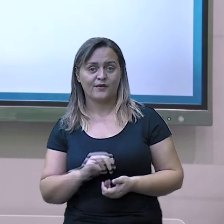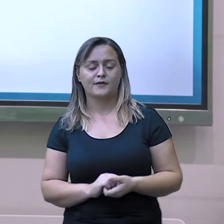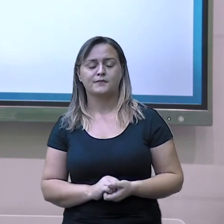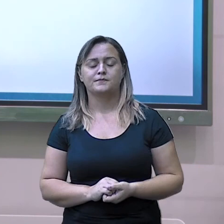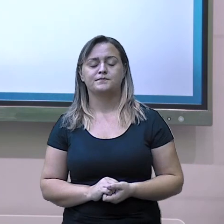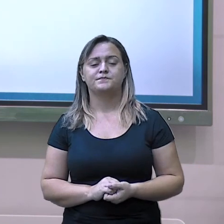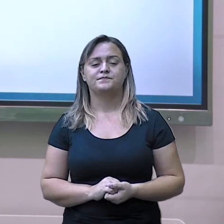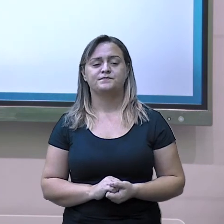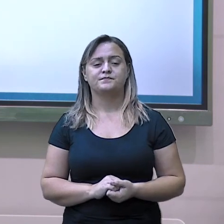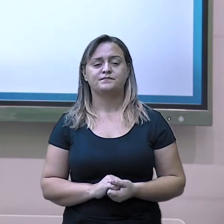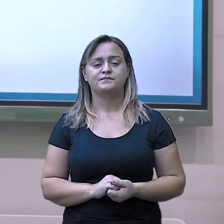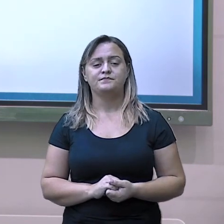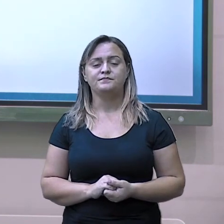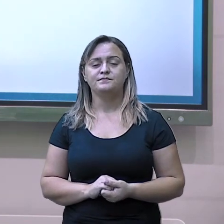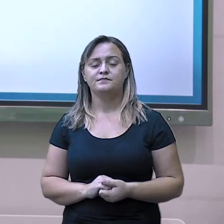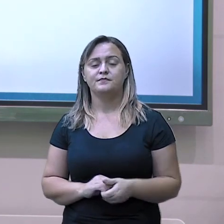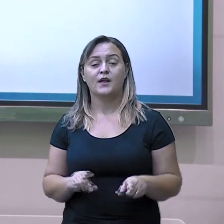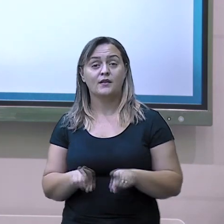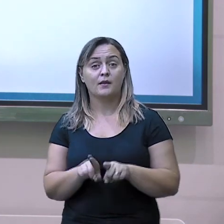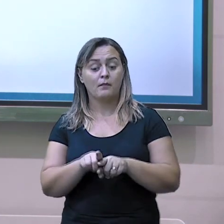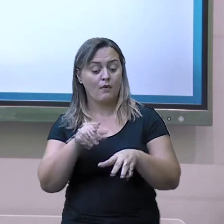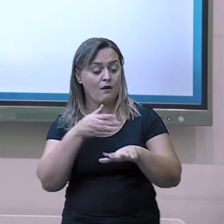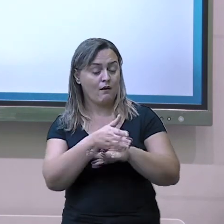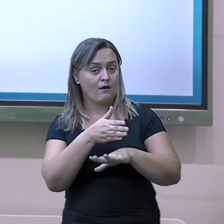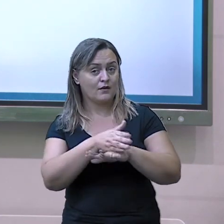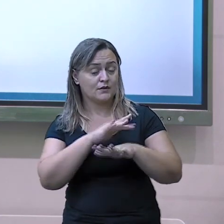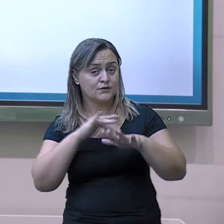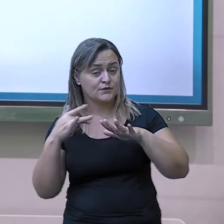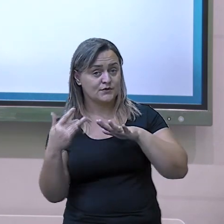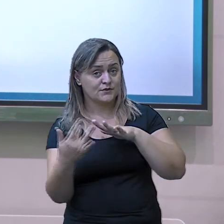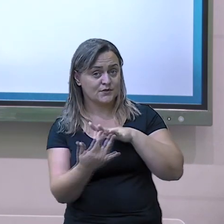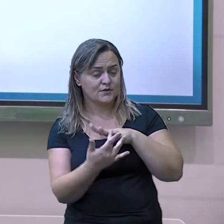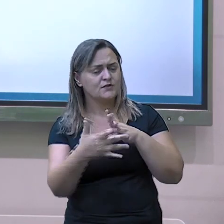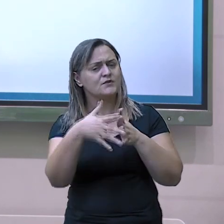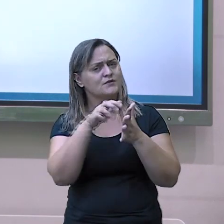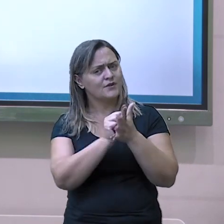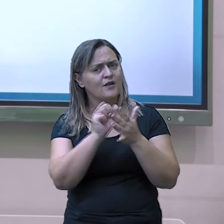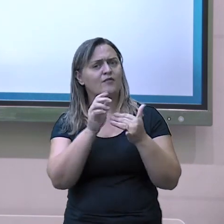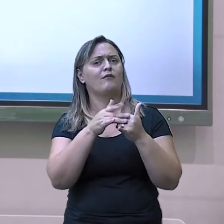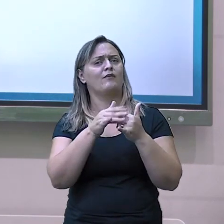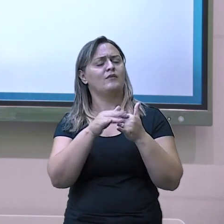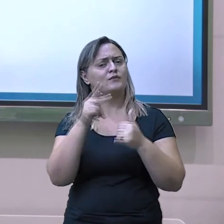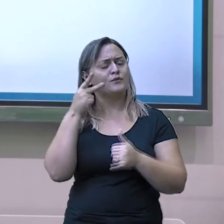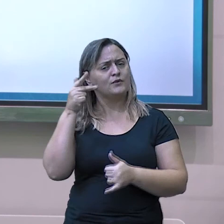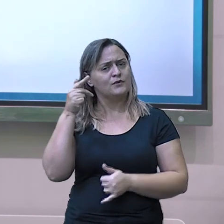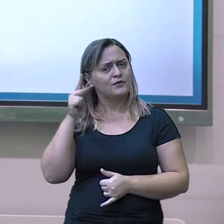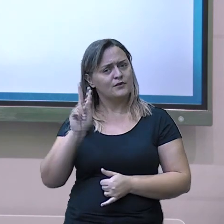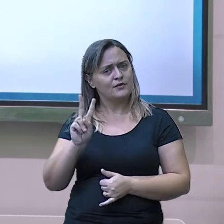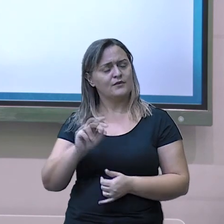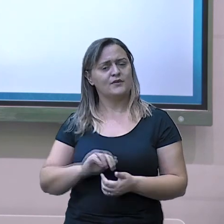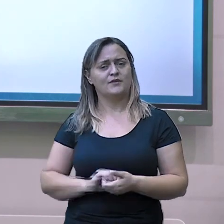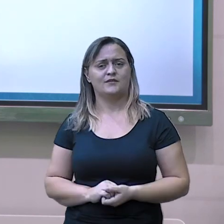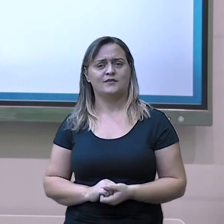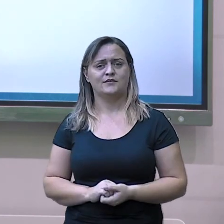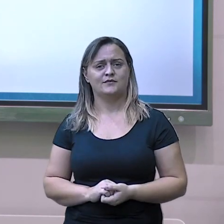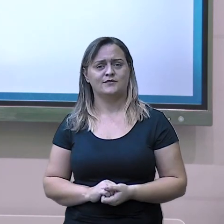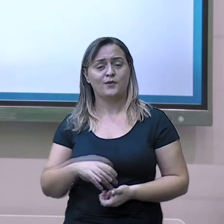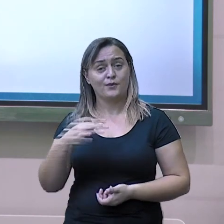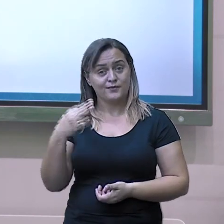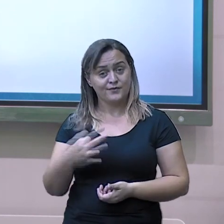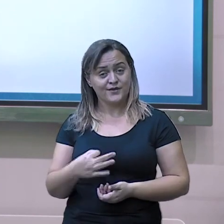cantinho? Ok. Acesse nossas redes sociais, se inscreva em nosso canal do YouTube SMED-GV,